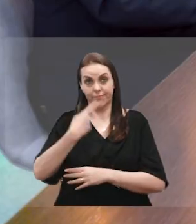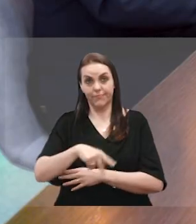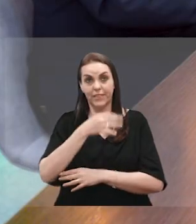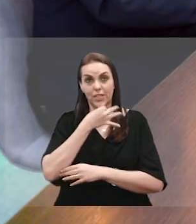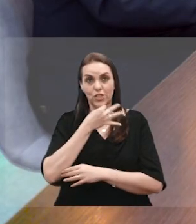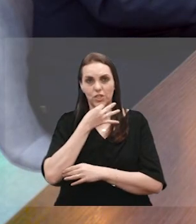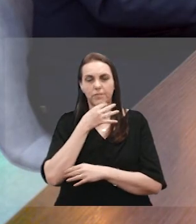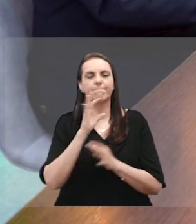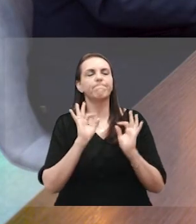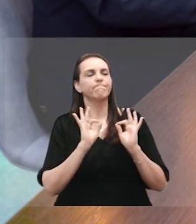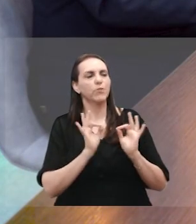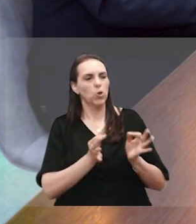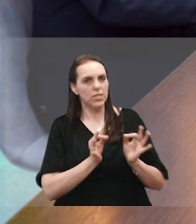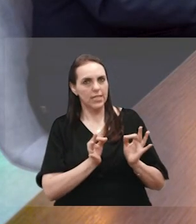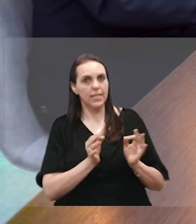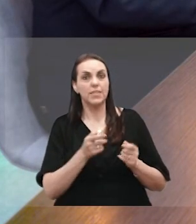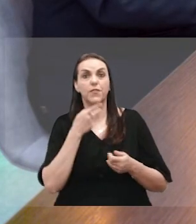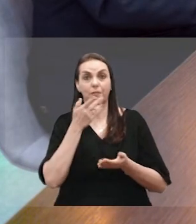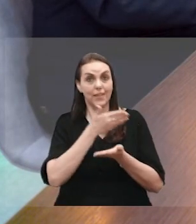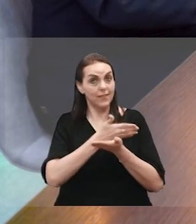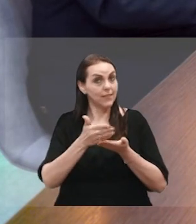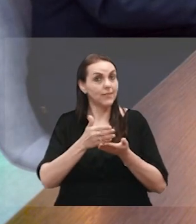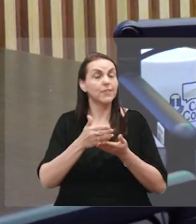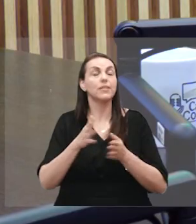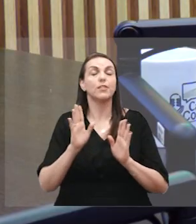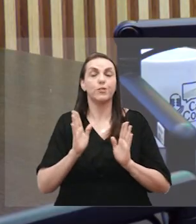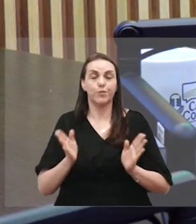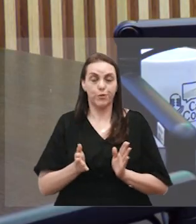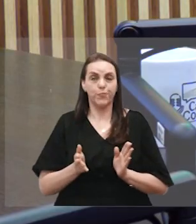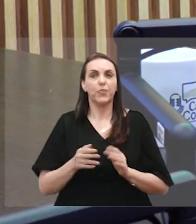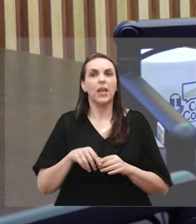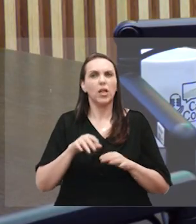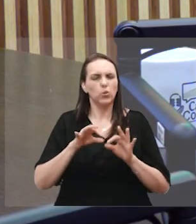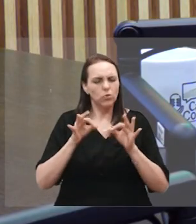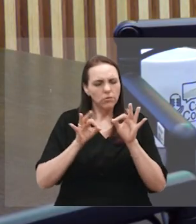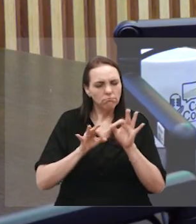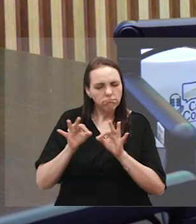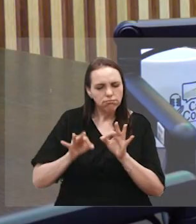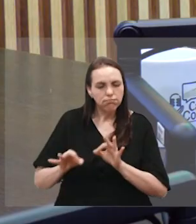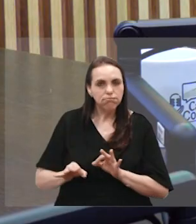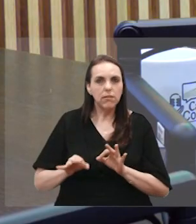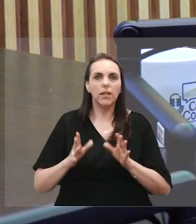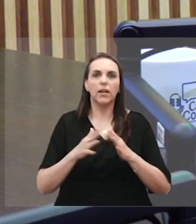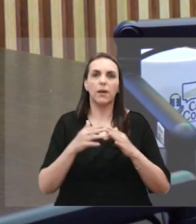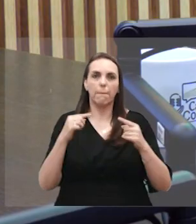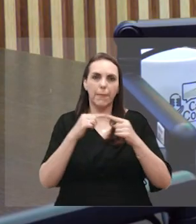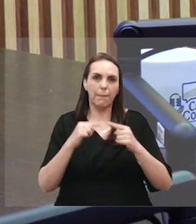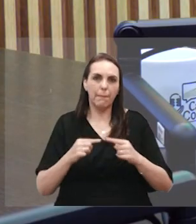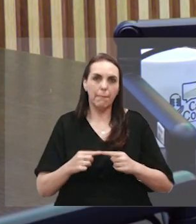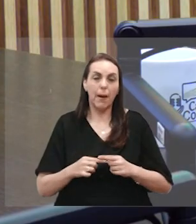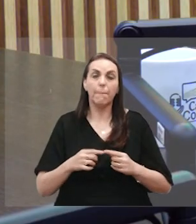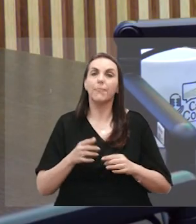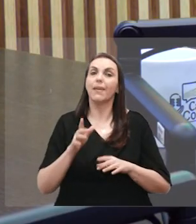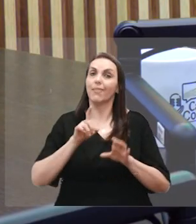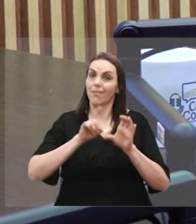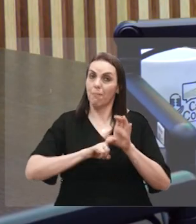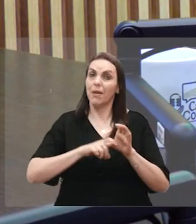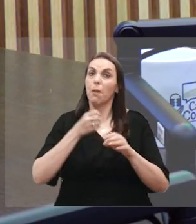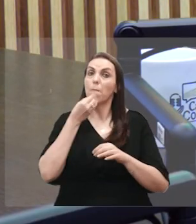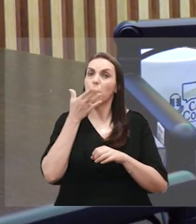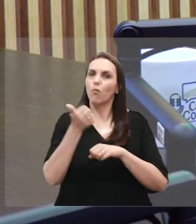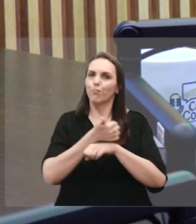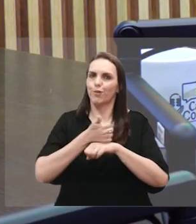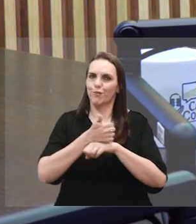Com certeza. Como eu falei no início do programa aqui, para esse programa estar tudo certinho, tudo alinhadinho e dar certo, depende dos bons